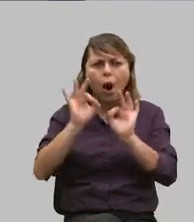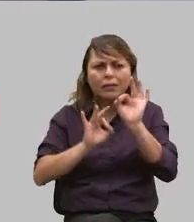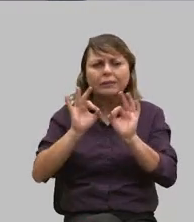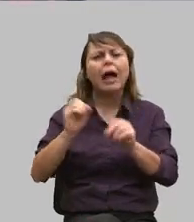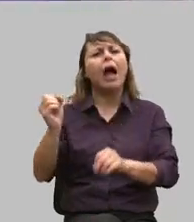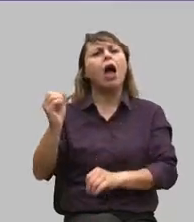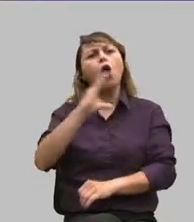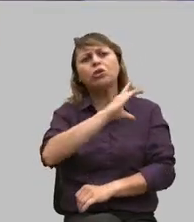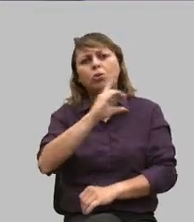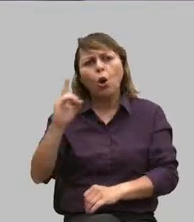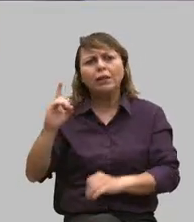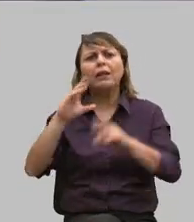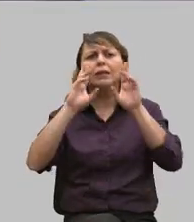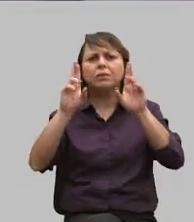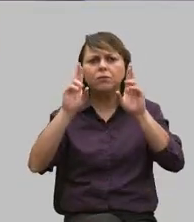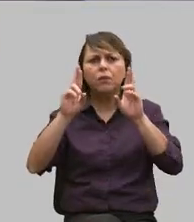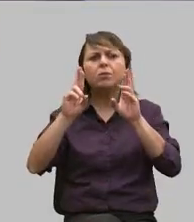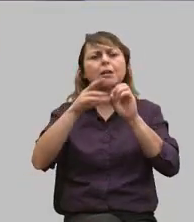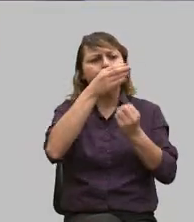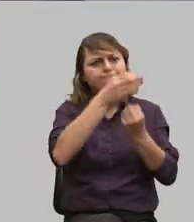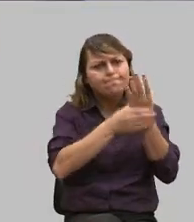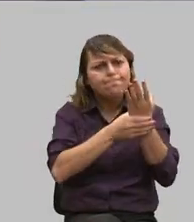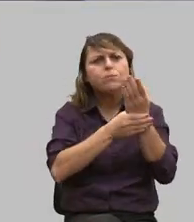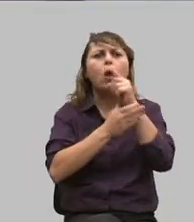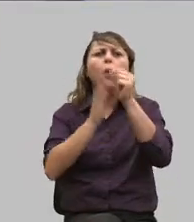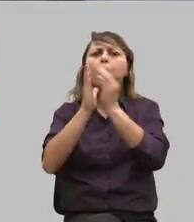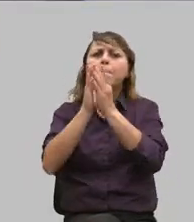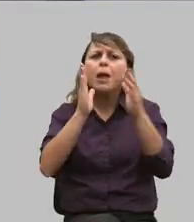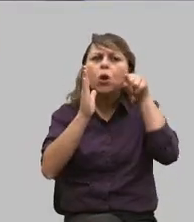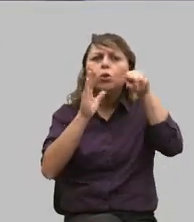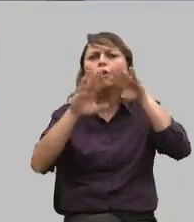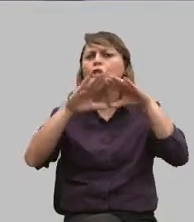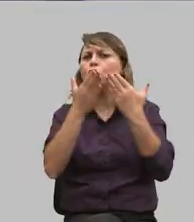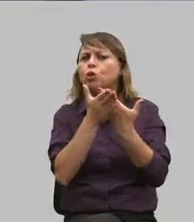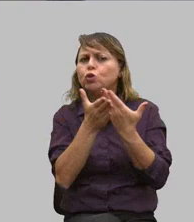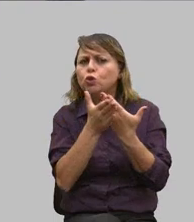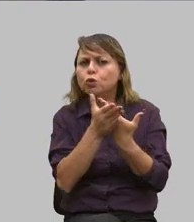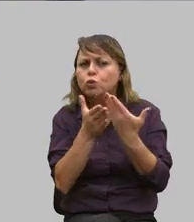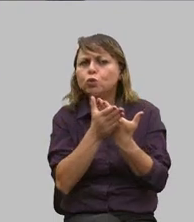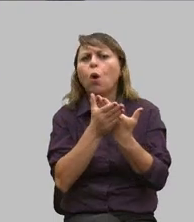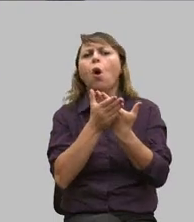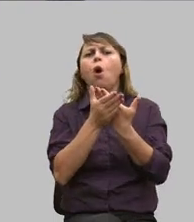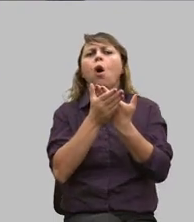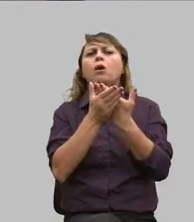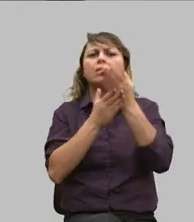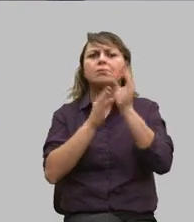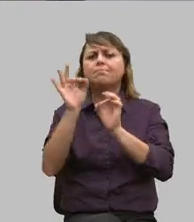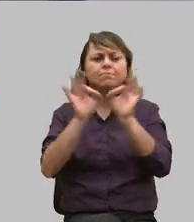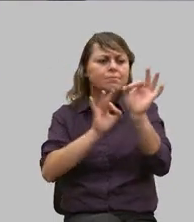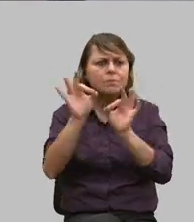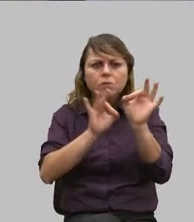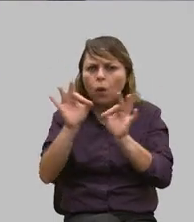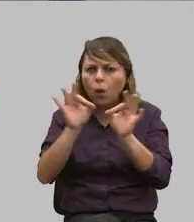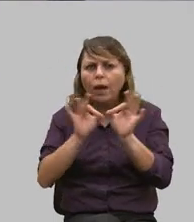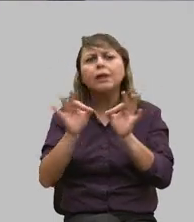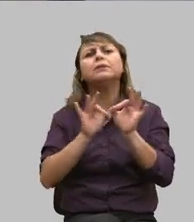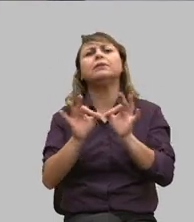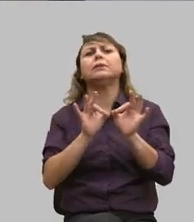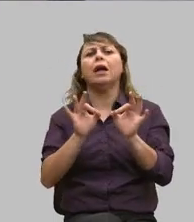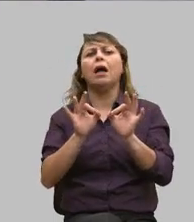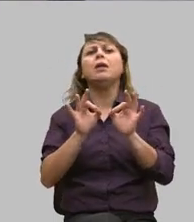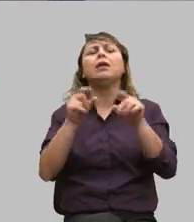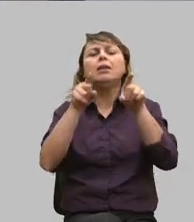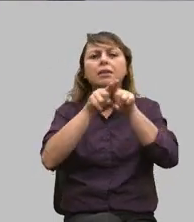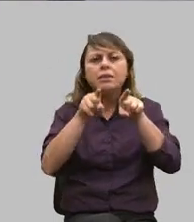iniciando os cuidados com a triagem também a escola como essa parceira na triagem ordenando pela atenção primária e passando pelo